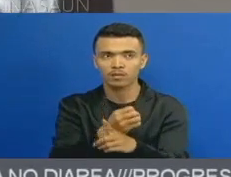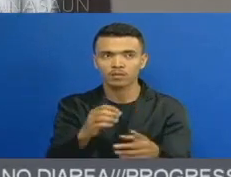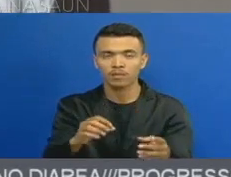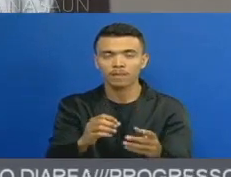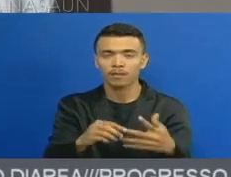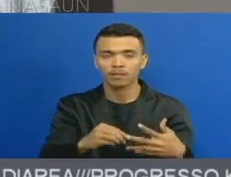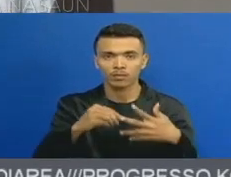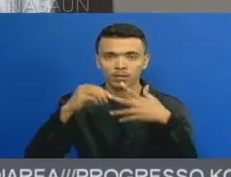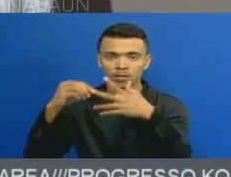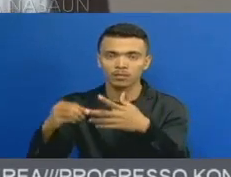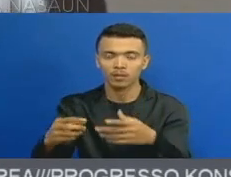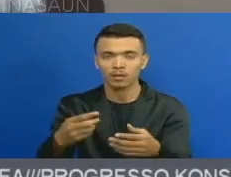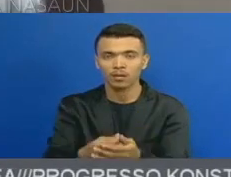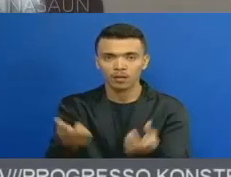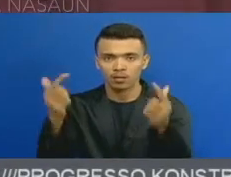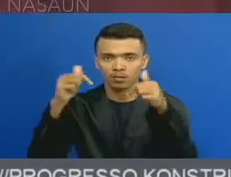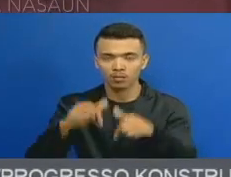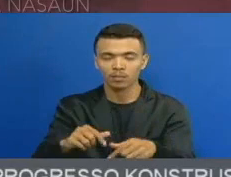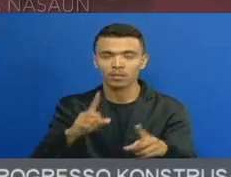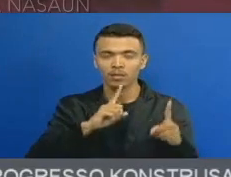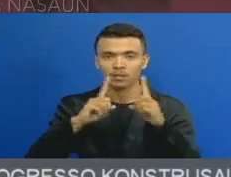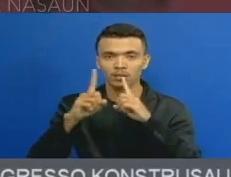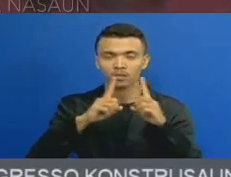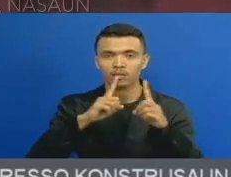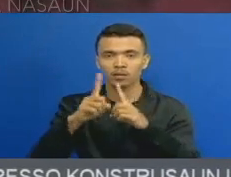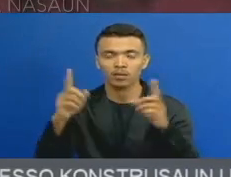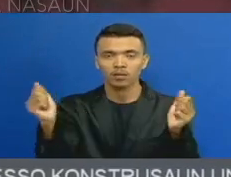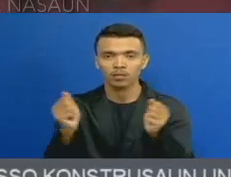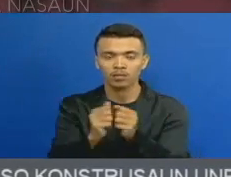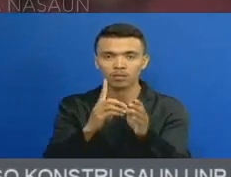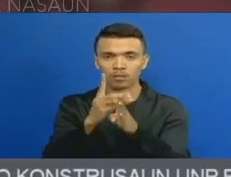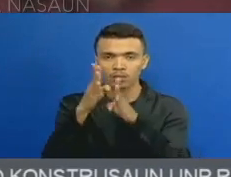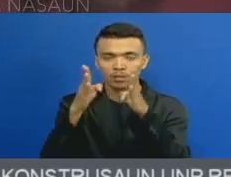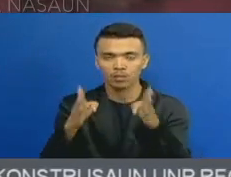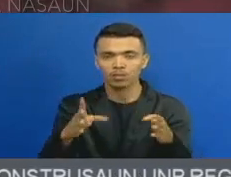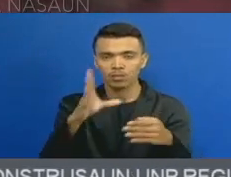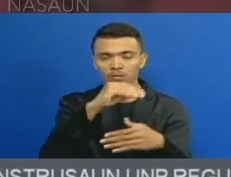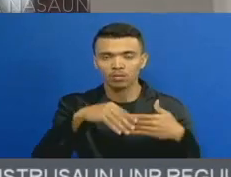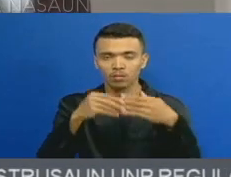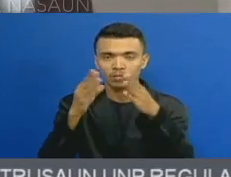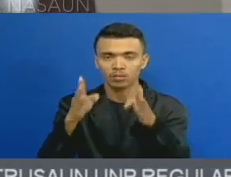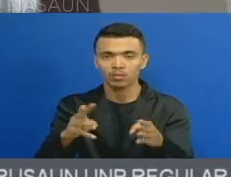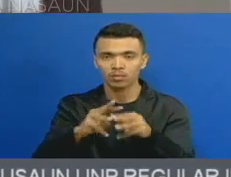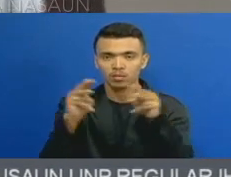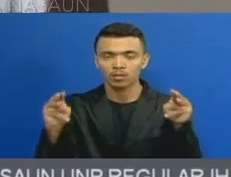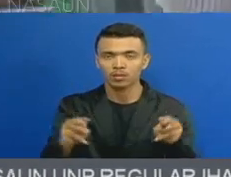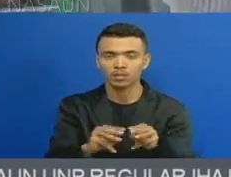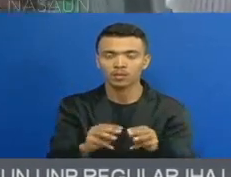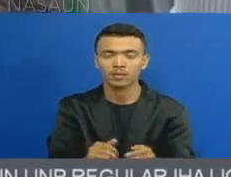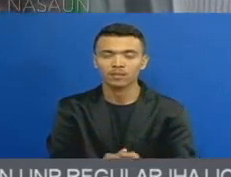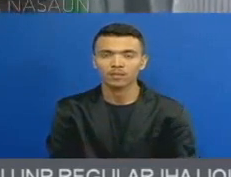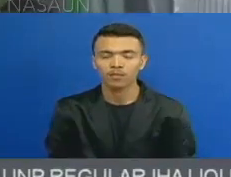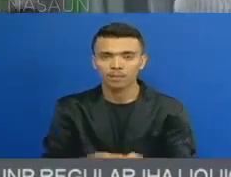principal, maka, a tomar reforça diretor administração município, partenário do diretor Serviço